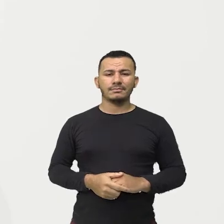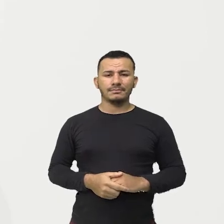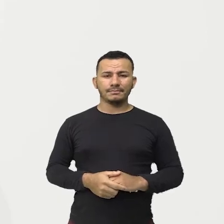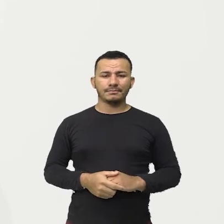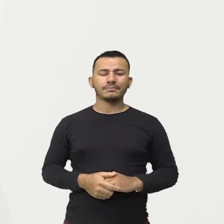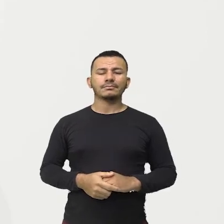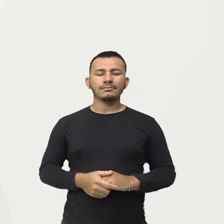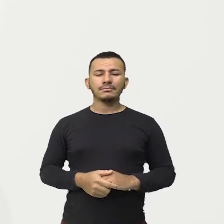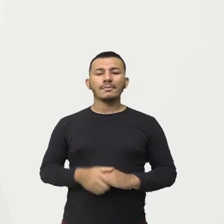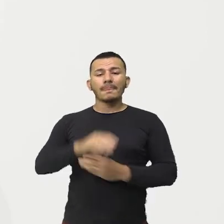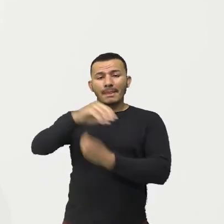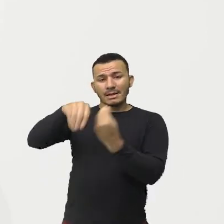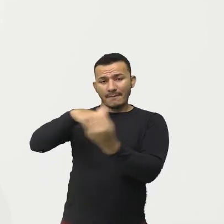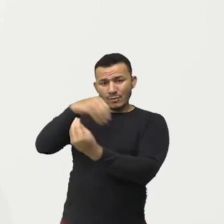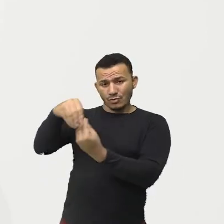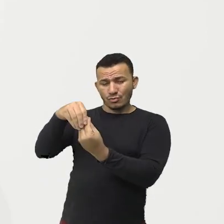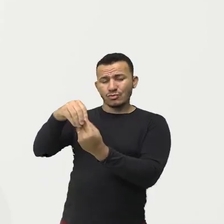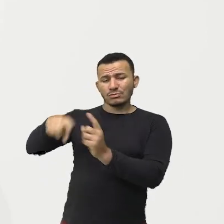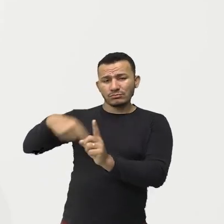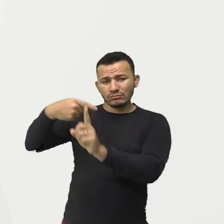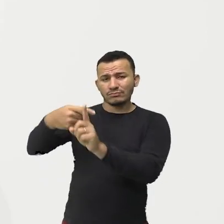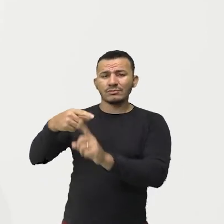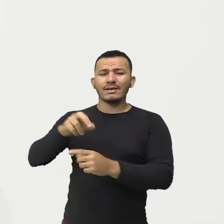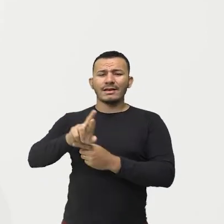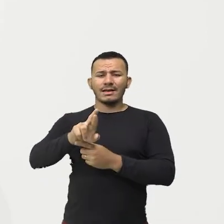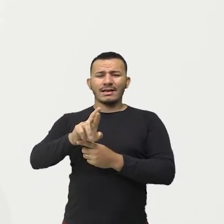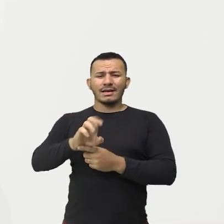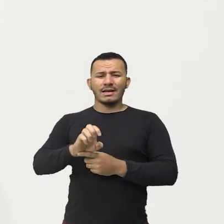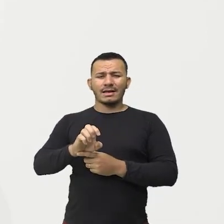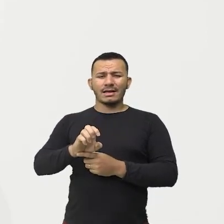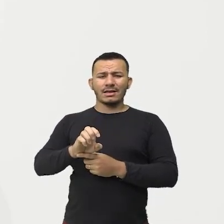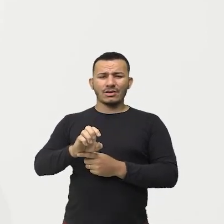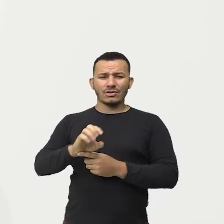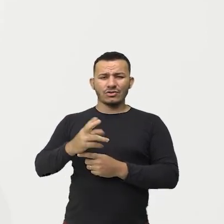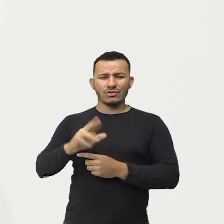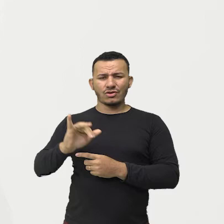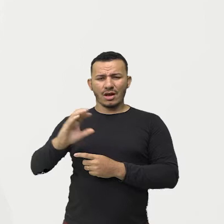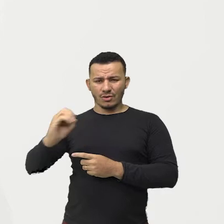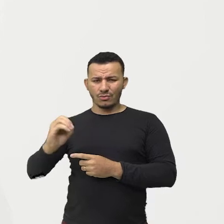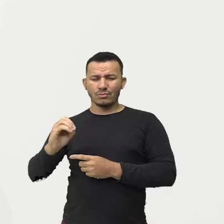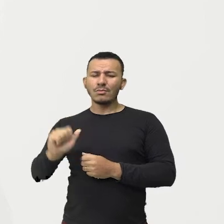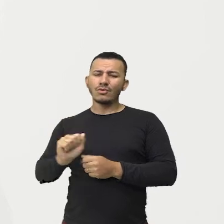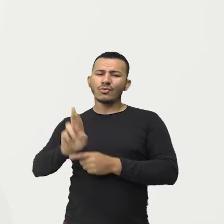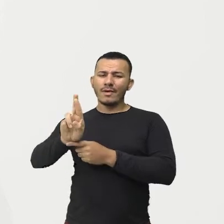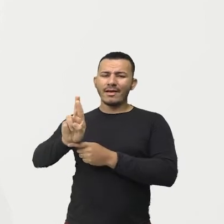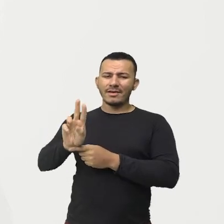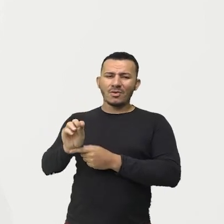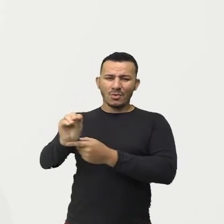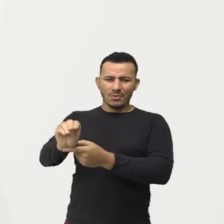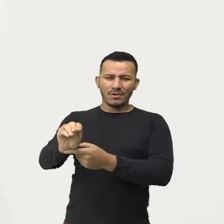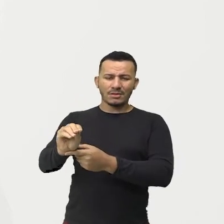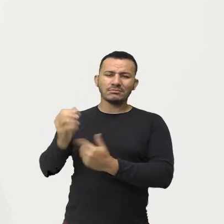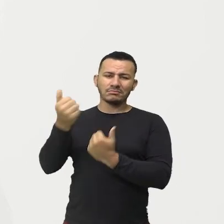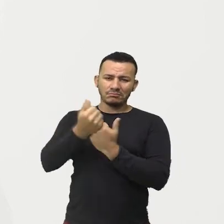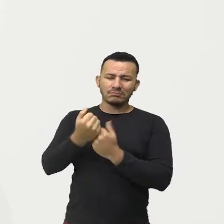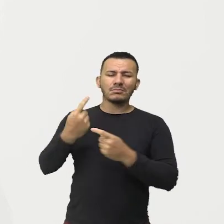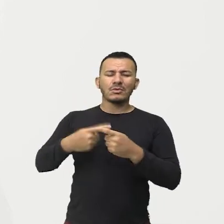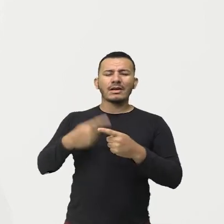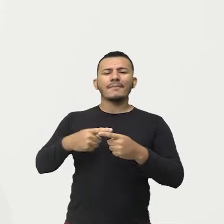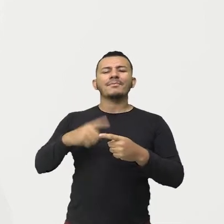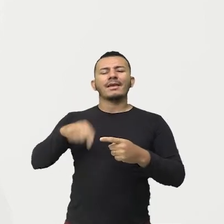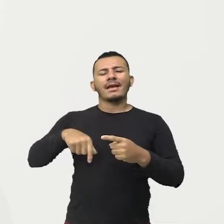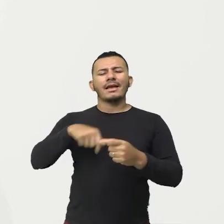recheio pela letra R, para ser intuitivo a palavra recheio. Tá bom? Porque a variável a gente substitui por qualquer